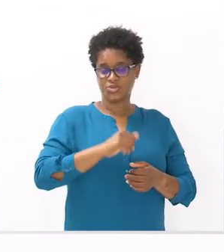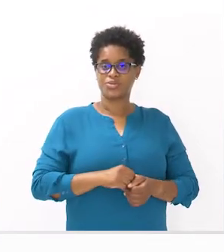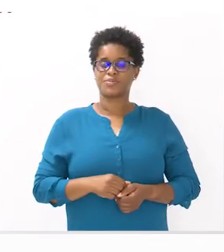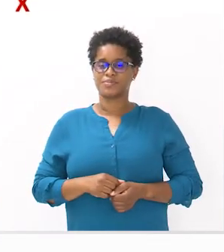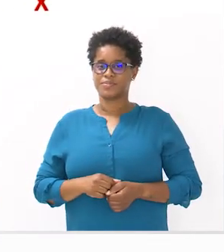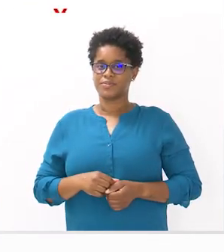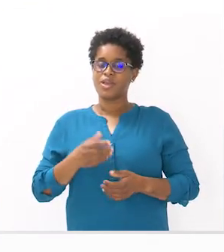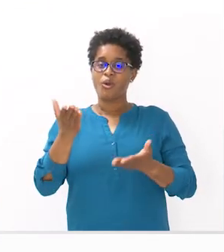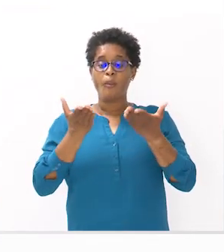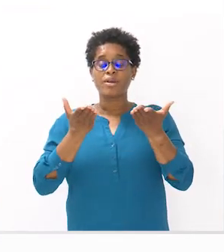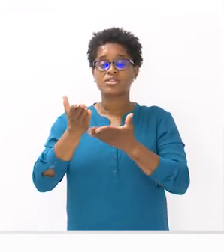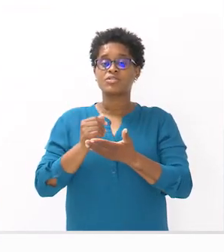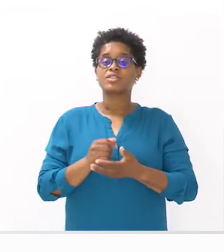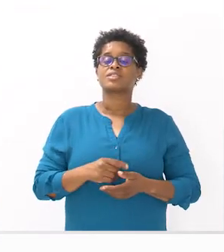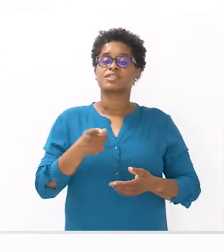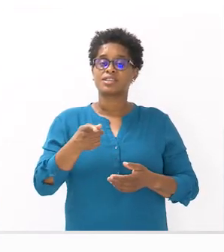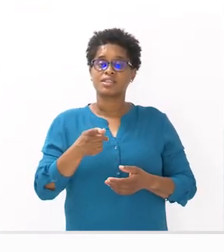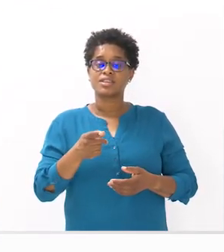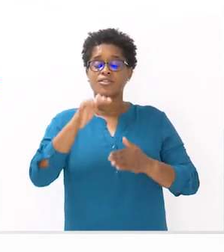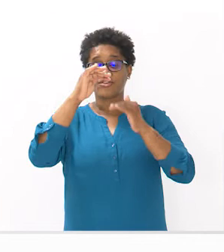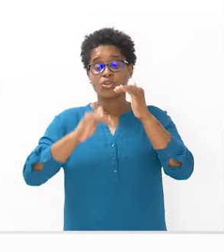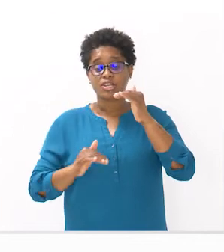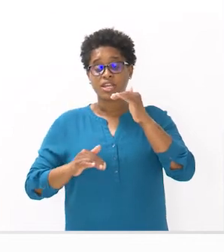Isso. Comparativo de